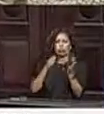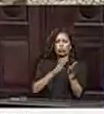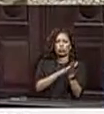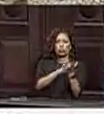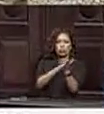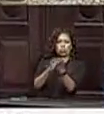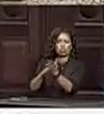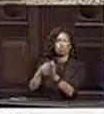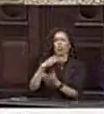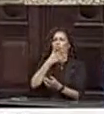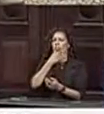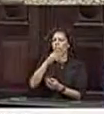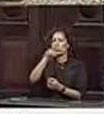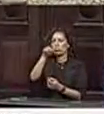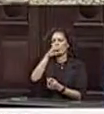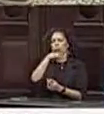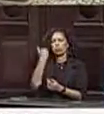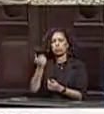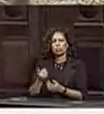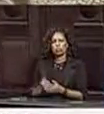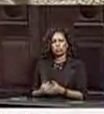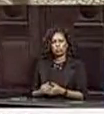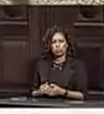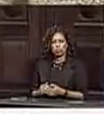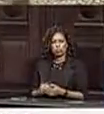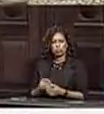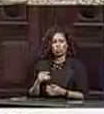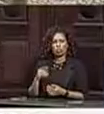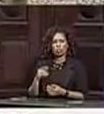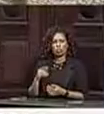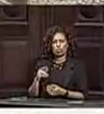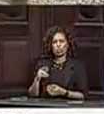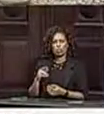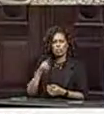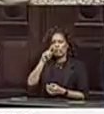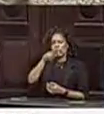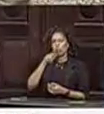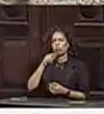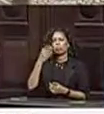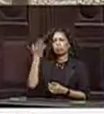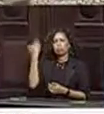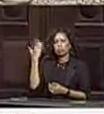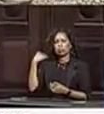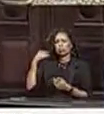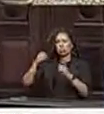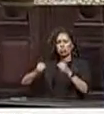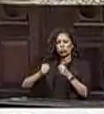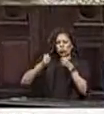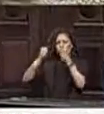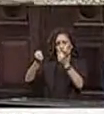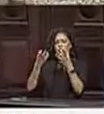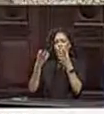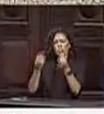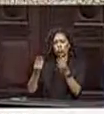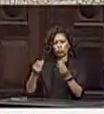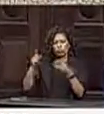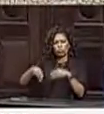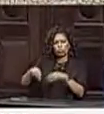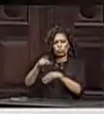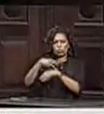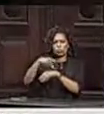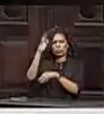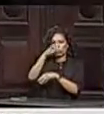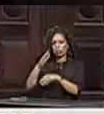só legítimas, acima de tudo muito merecidas por aquele que tanto fez pelo nosso Estado, pelo nosso país.